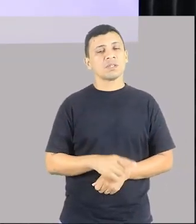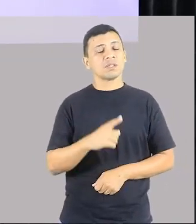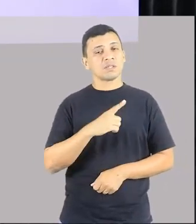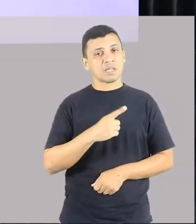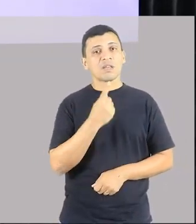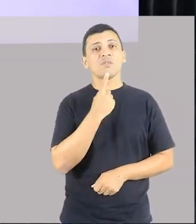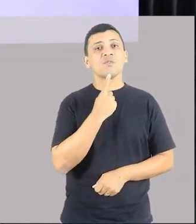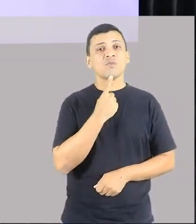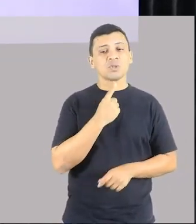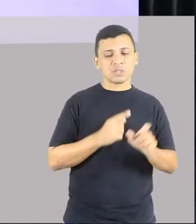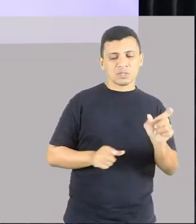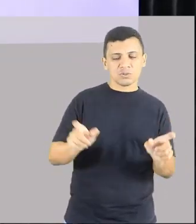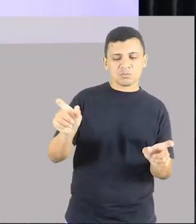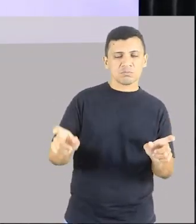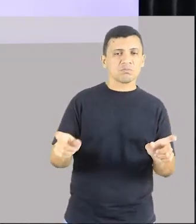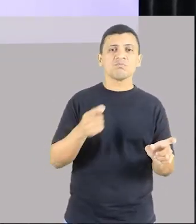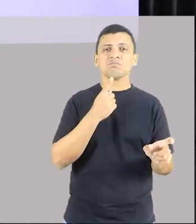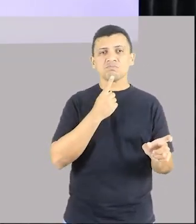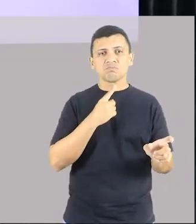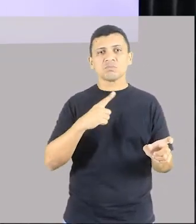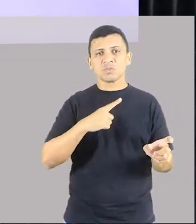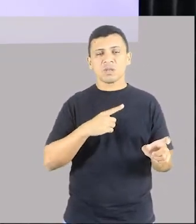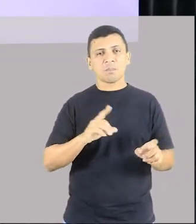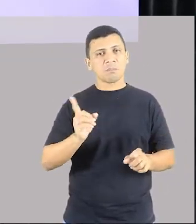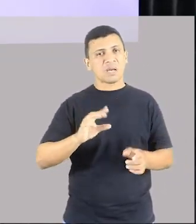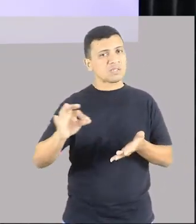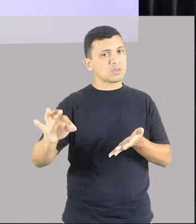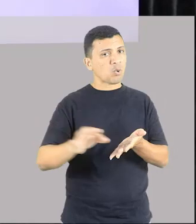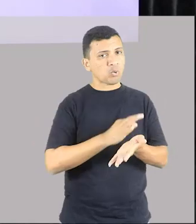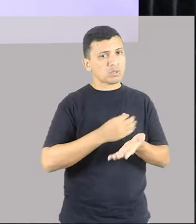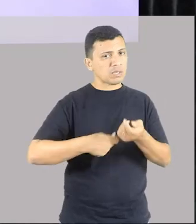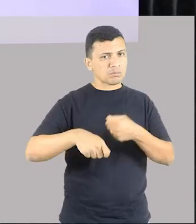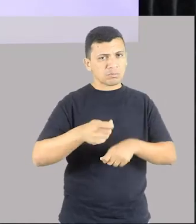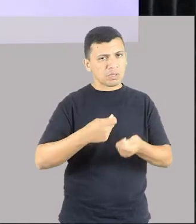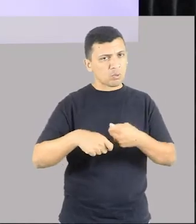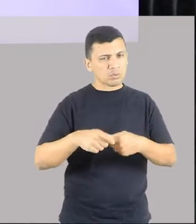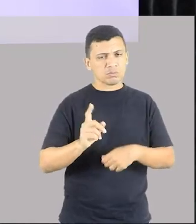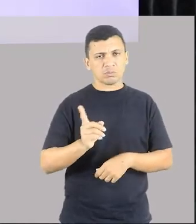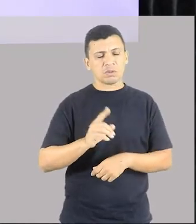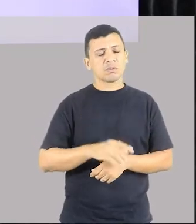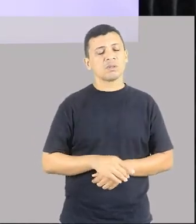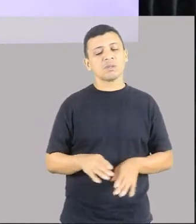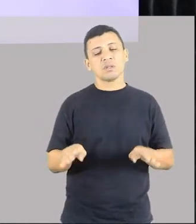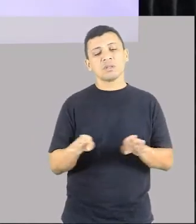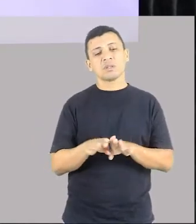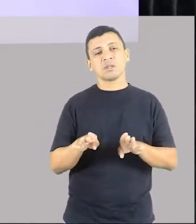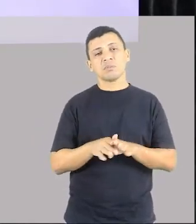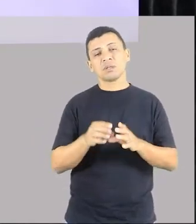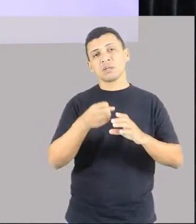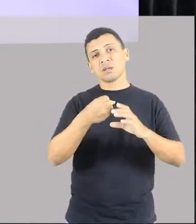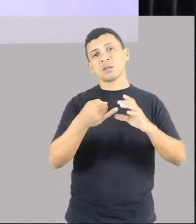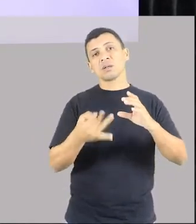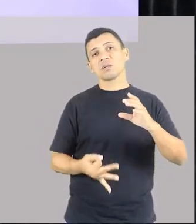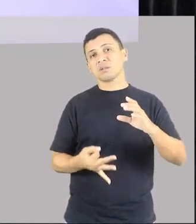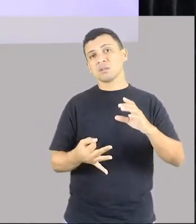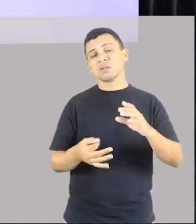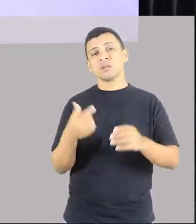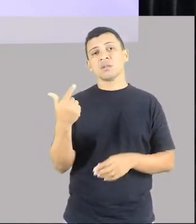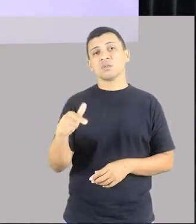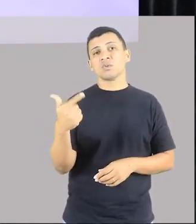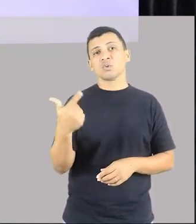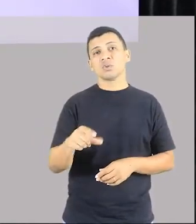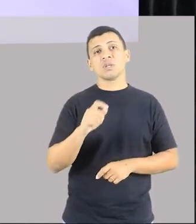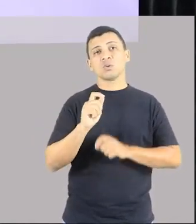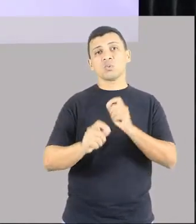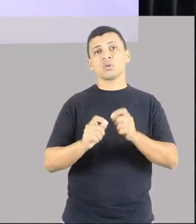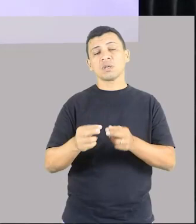de duas partes, eles não são negócios como os contratos. Uma outra característica é que, nesse caso, nós não temos o atributo